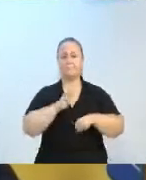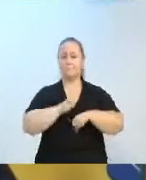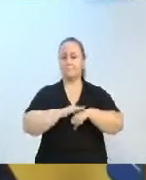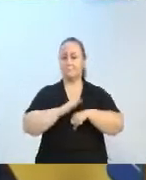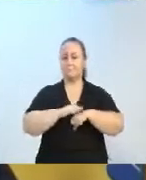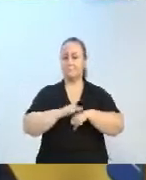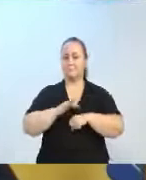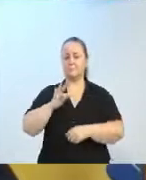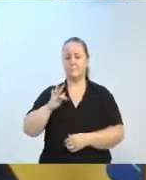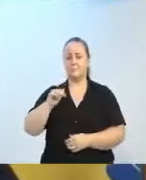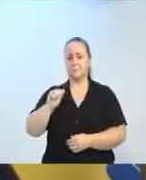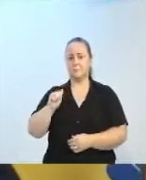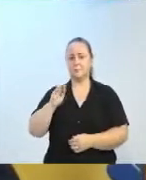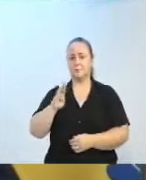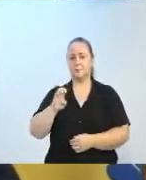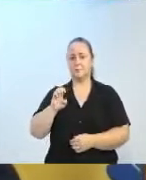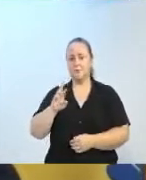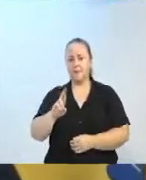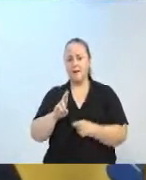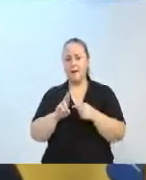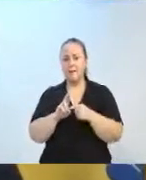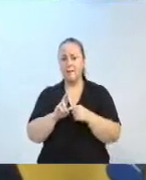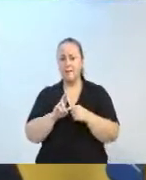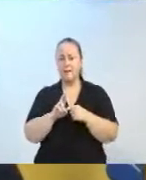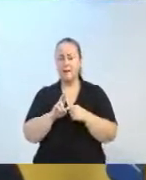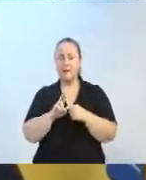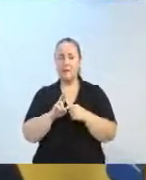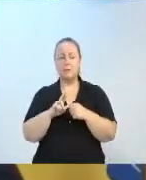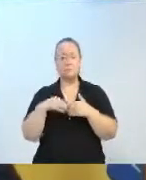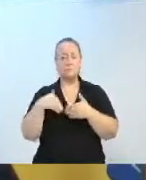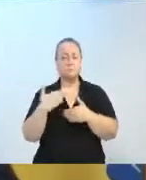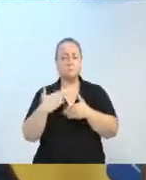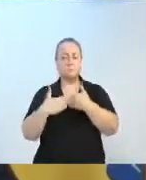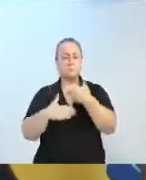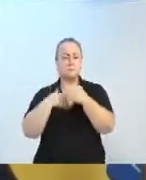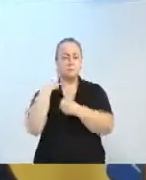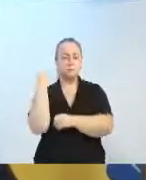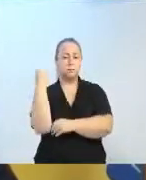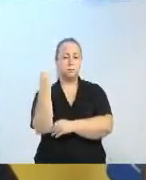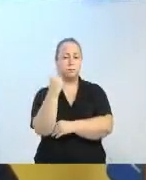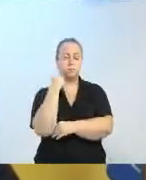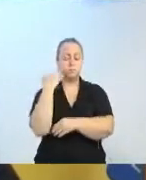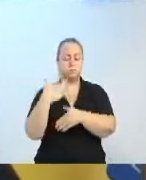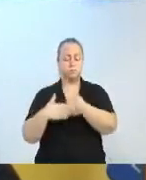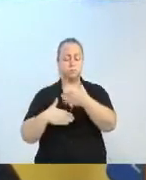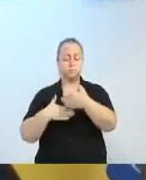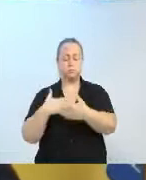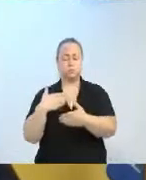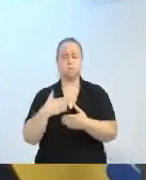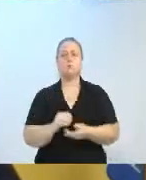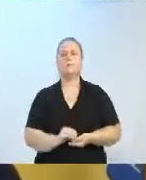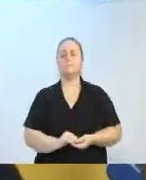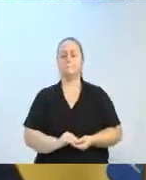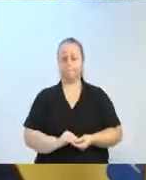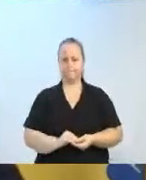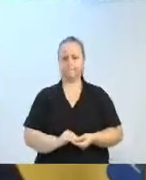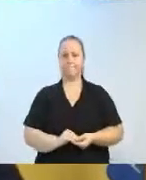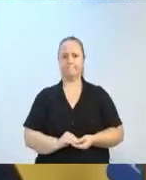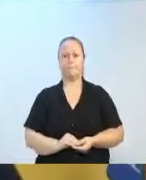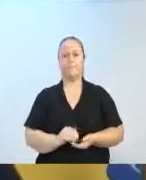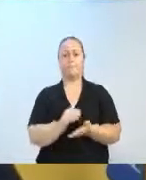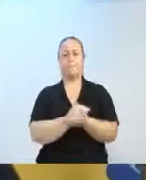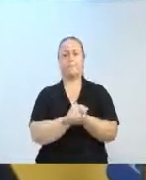doença de depósito, que vai se agravando à medida que os anos vão passando. Então, começa de uma forma muito, às